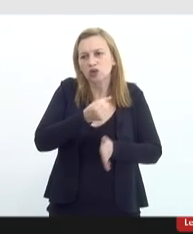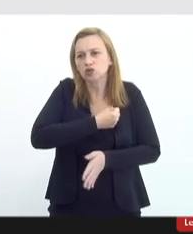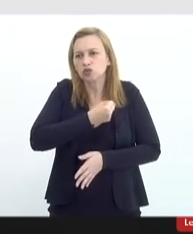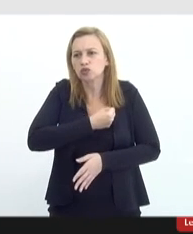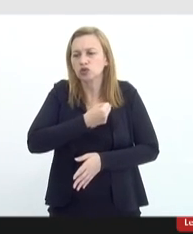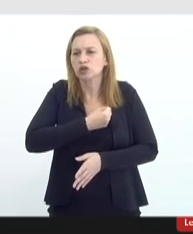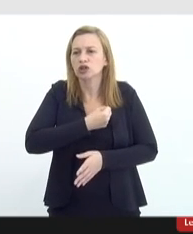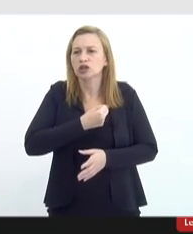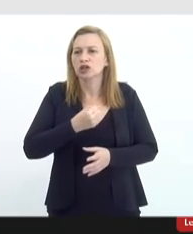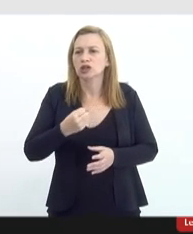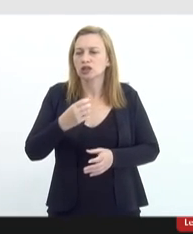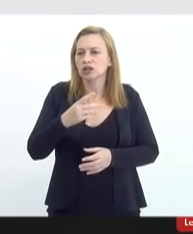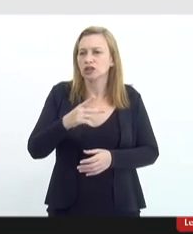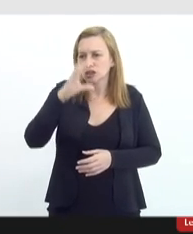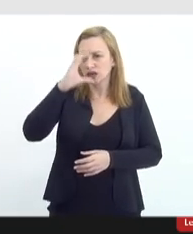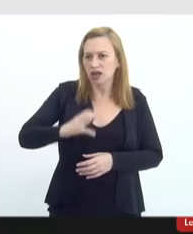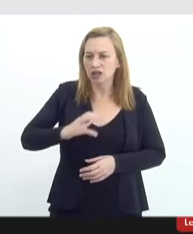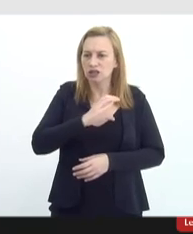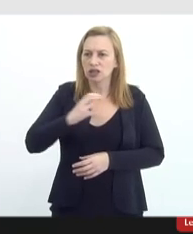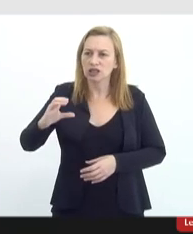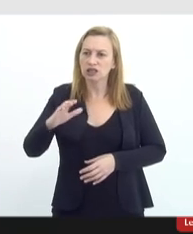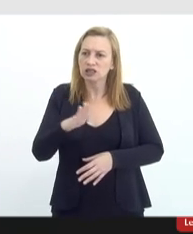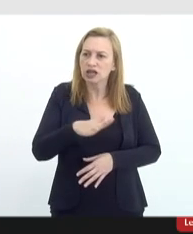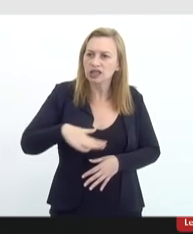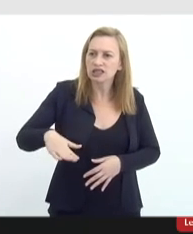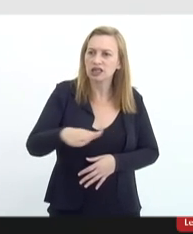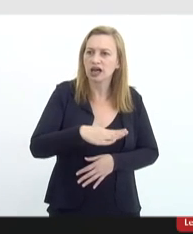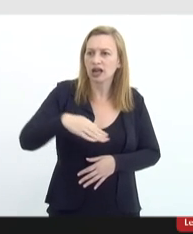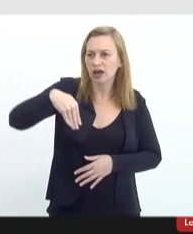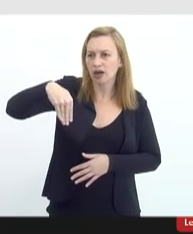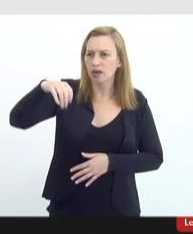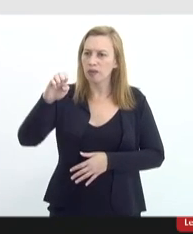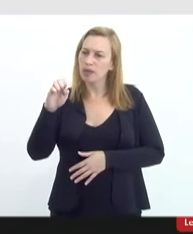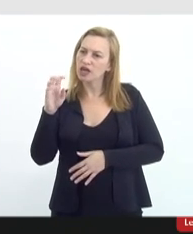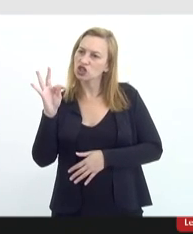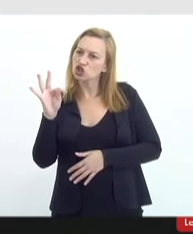fiéis nas áreas metropolitanas da cidade, né?